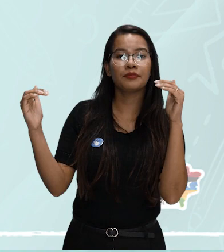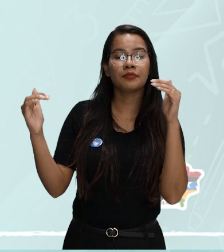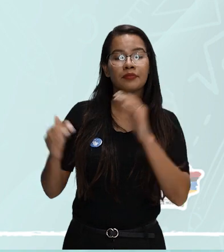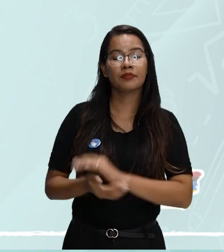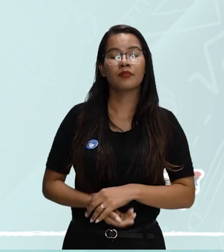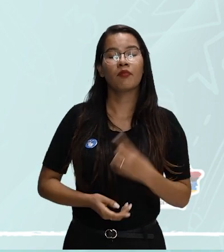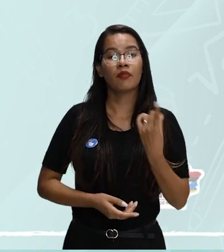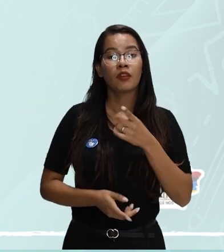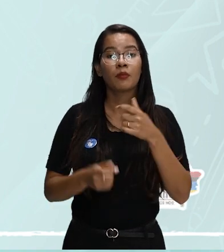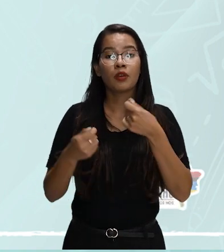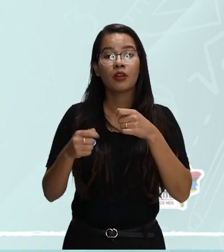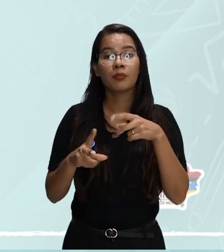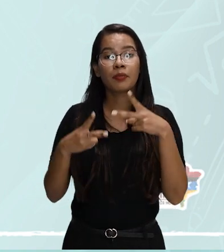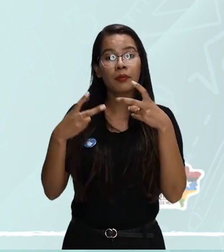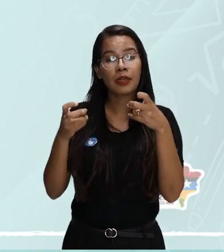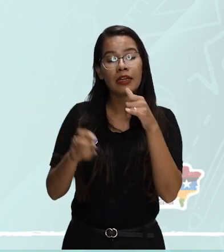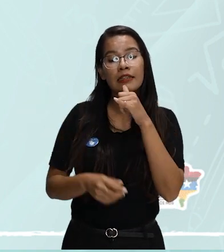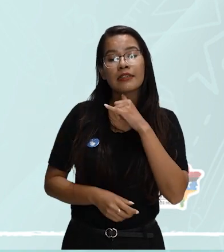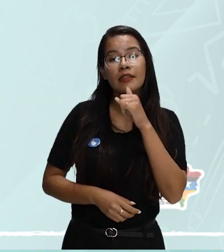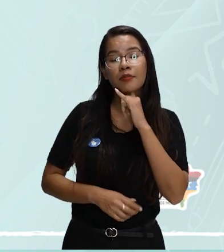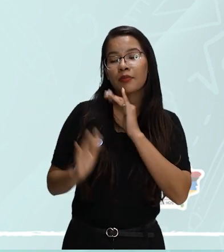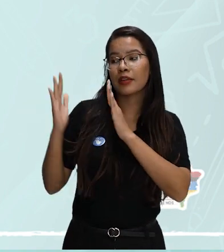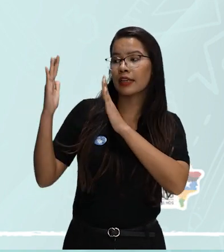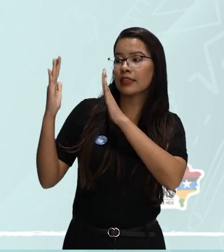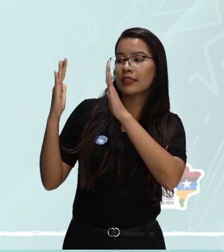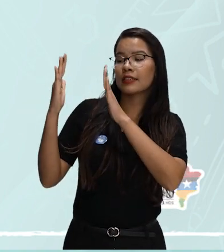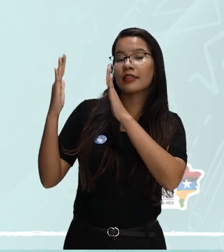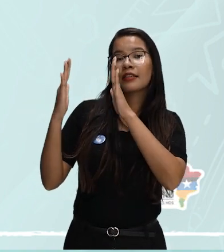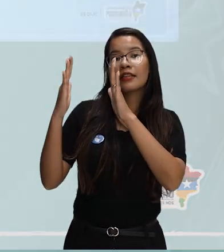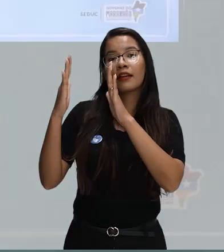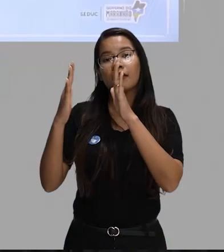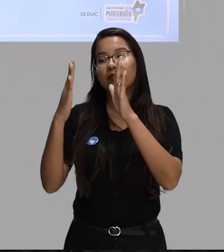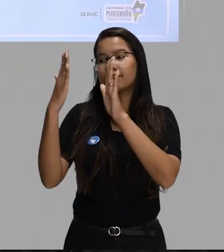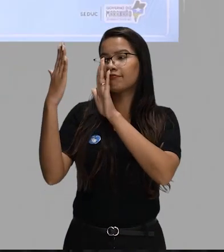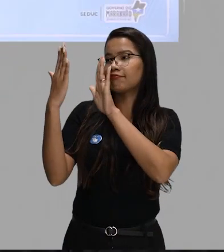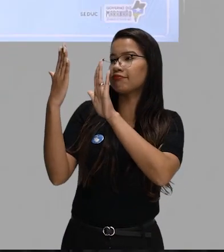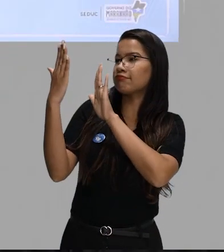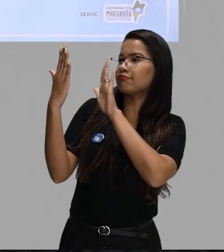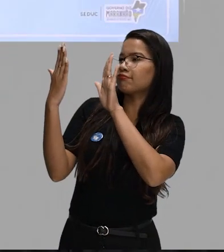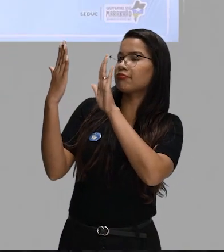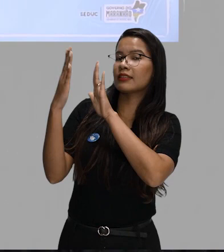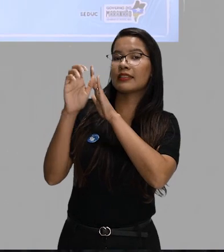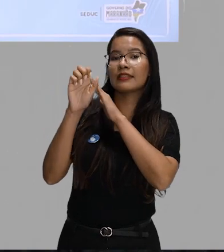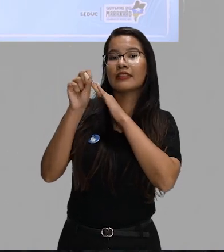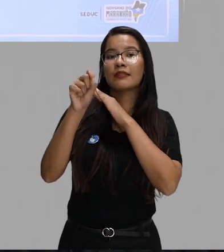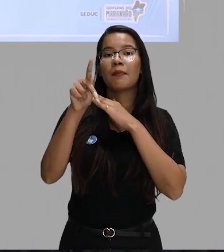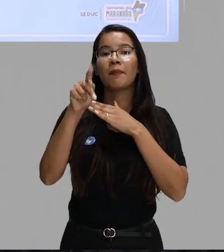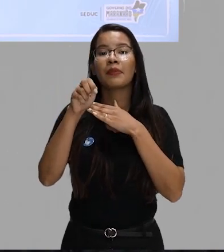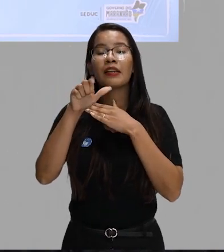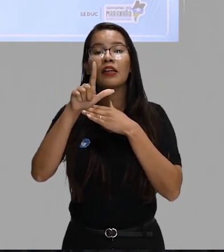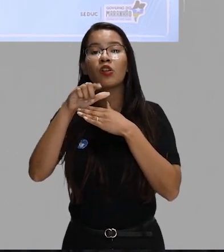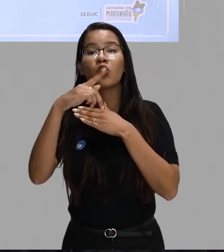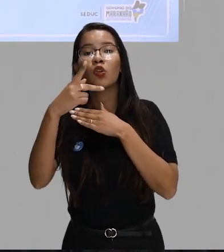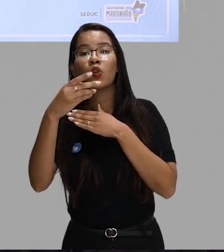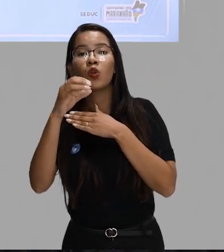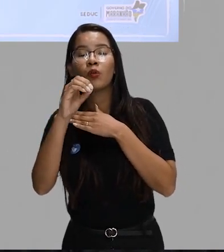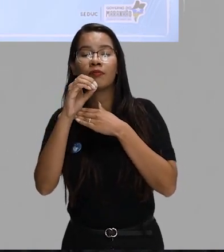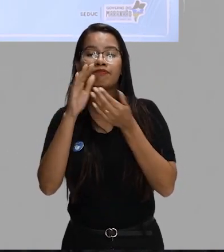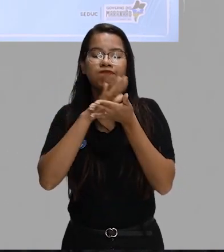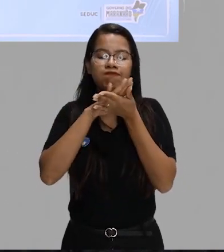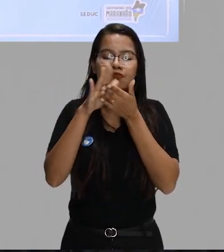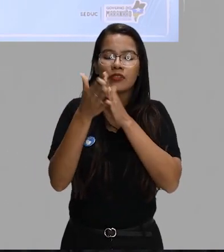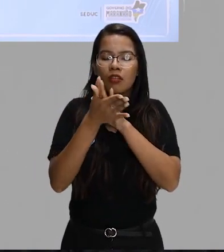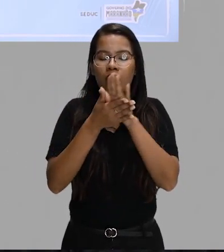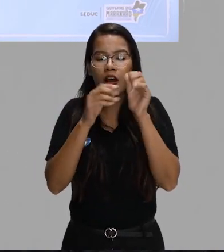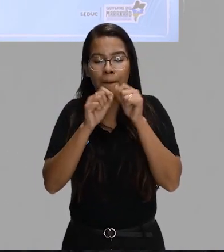regular nós podemos ver, por exemplo, nos espelhos. Um espelho totalmente plano, limpo e bem polido,